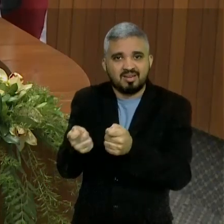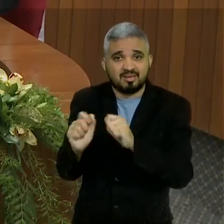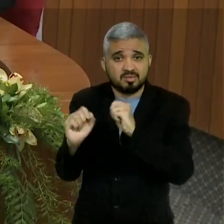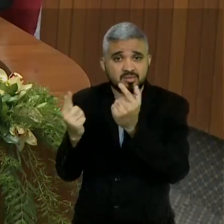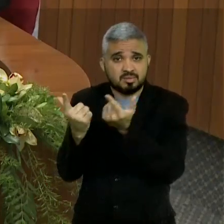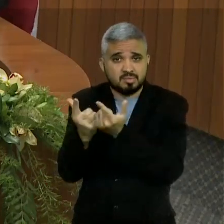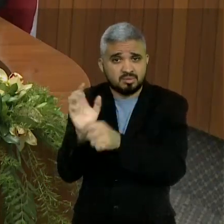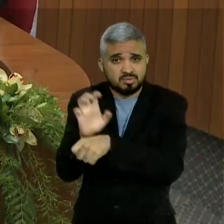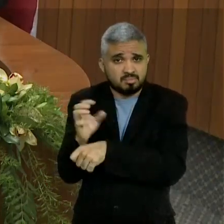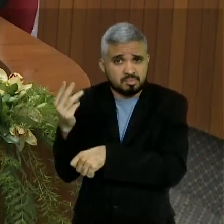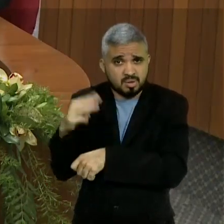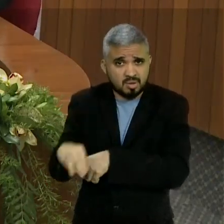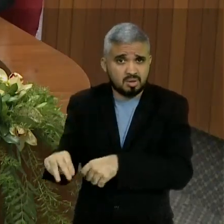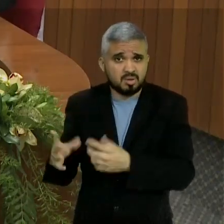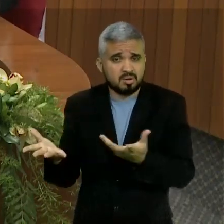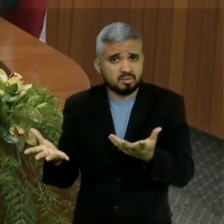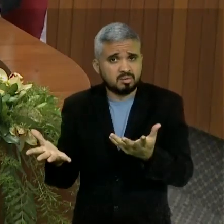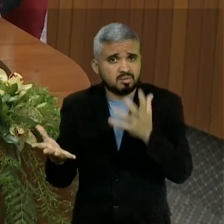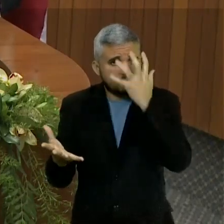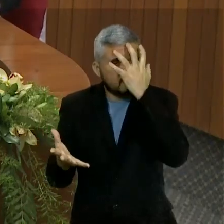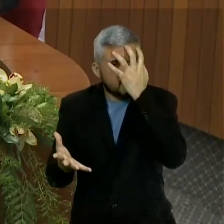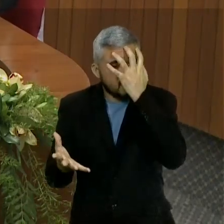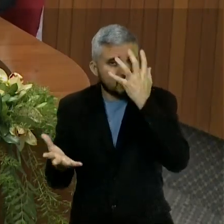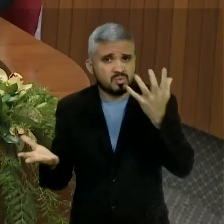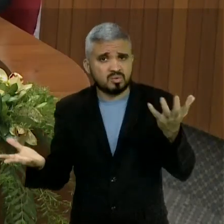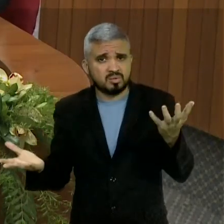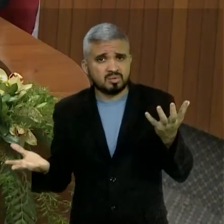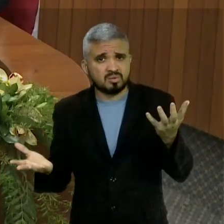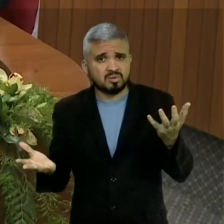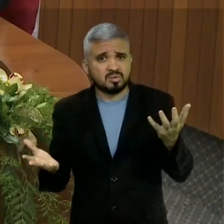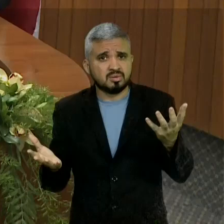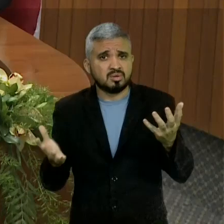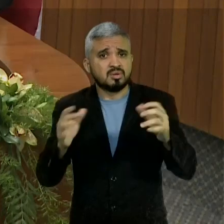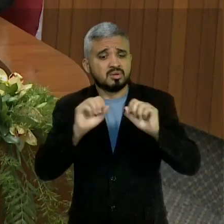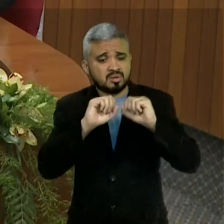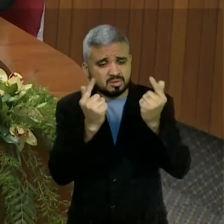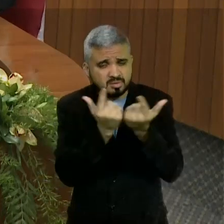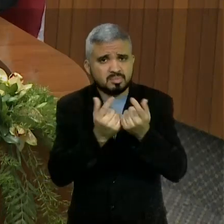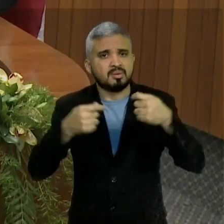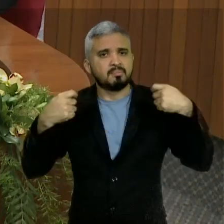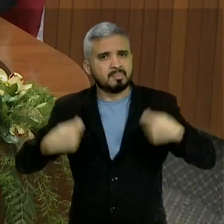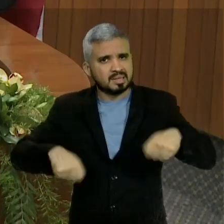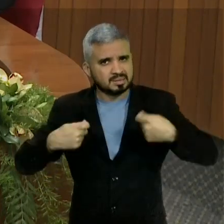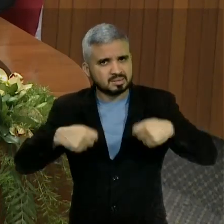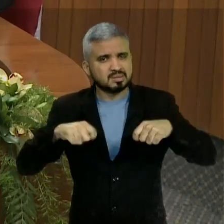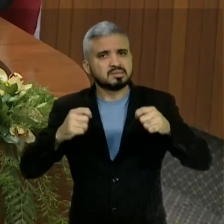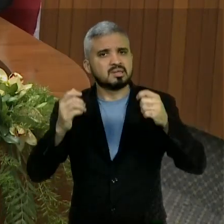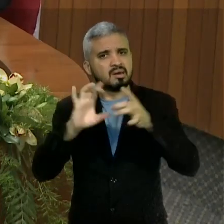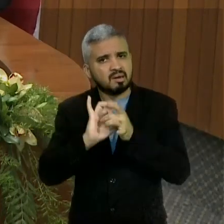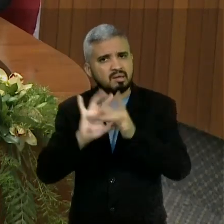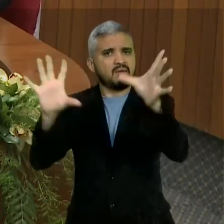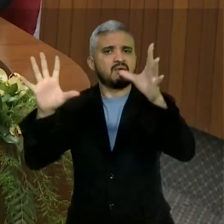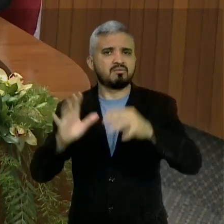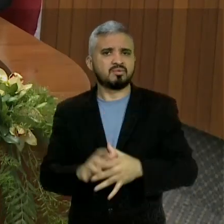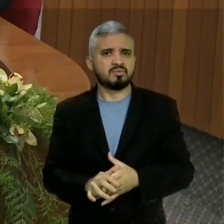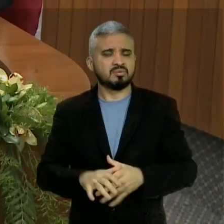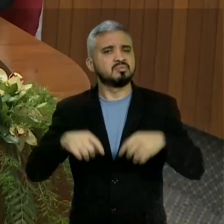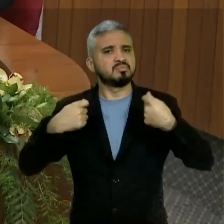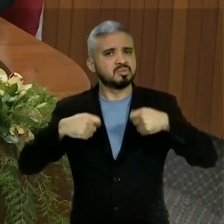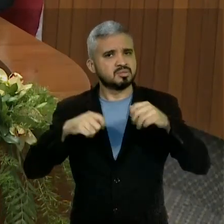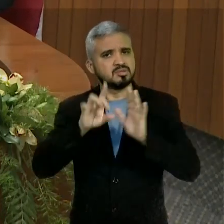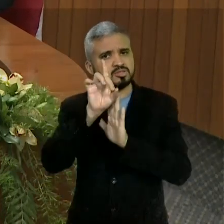vergonha porque o Parlamento precisa falar não posso ser uma voz isolada porque Flávio passou